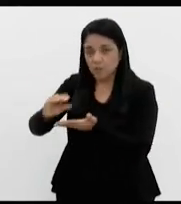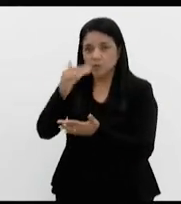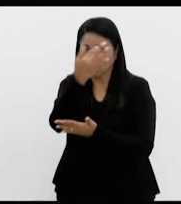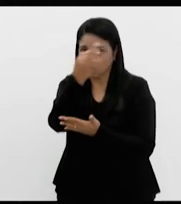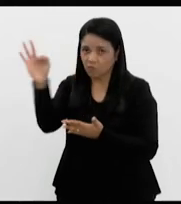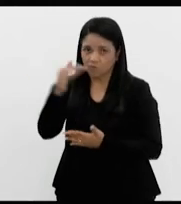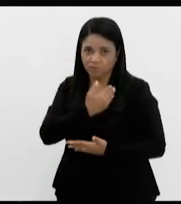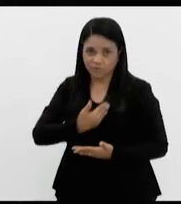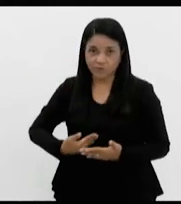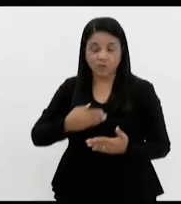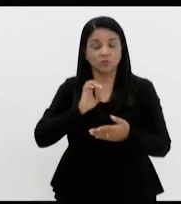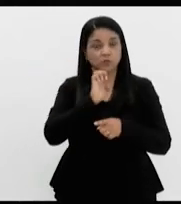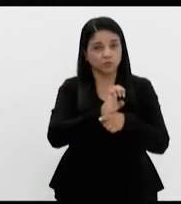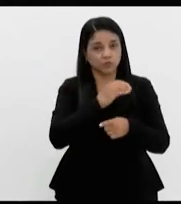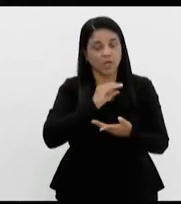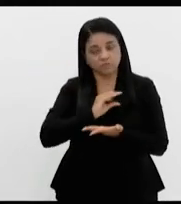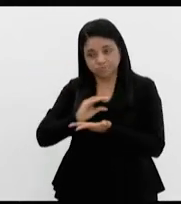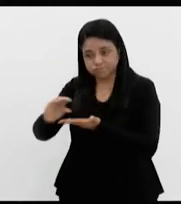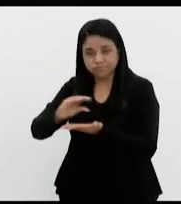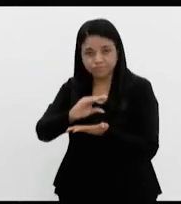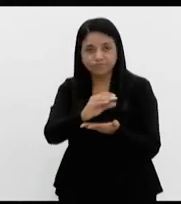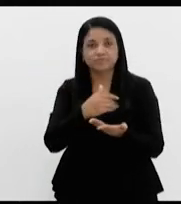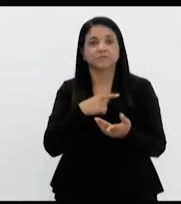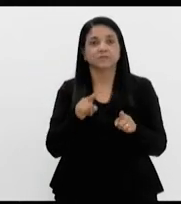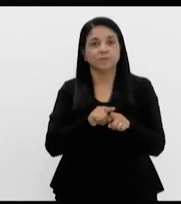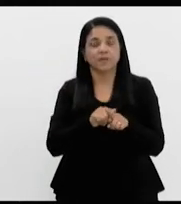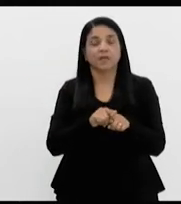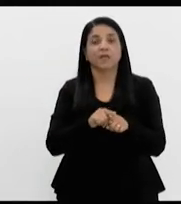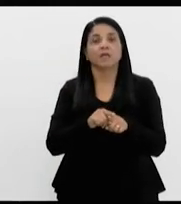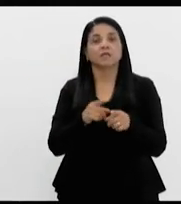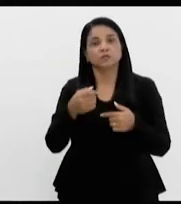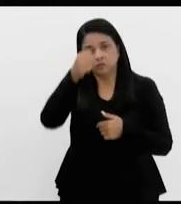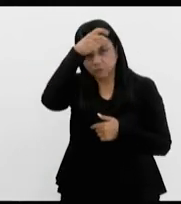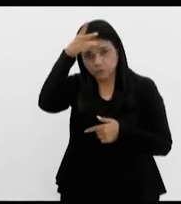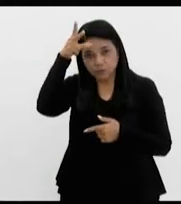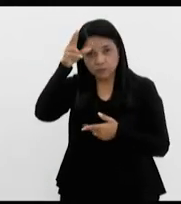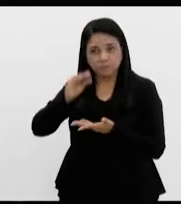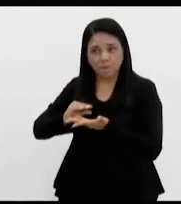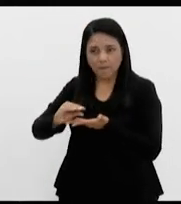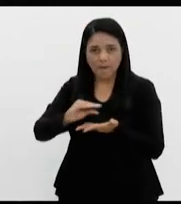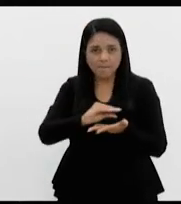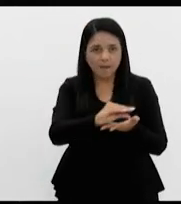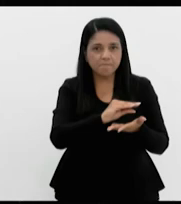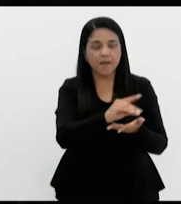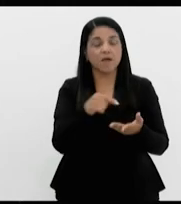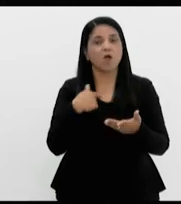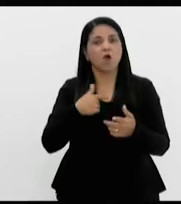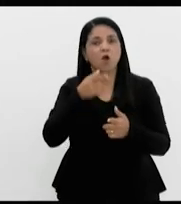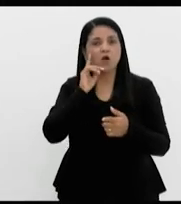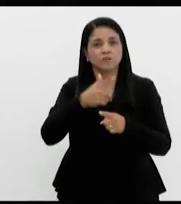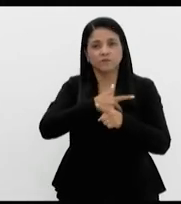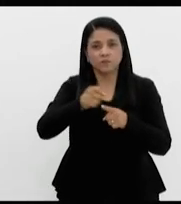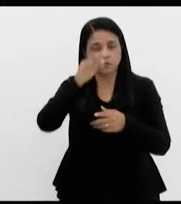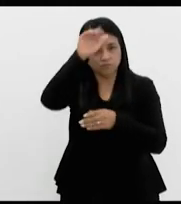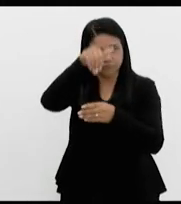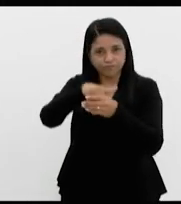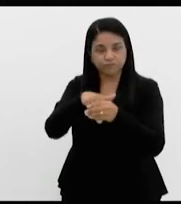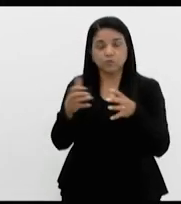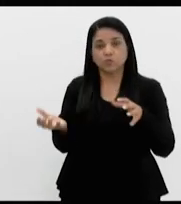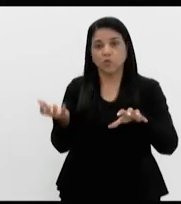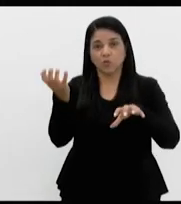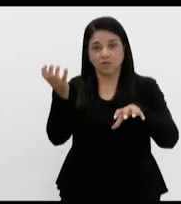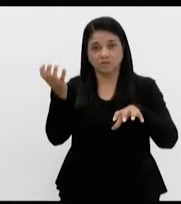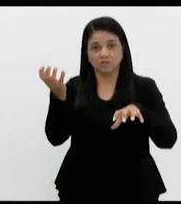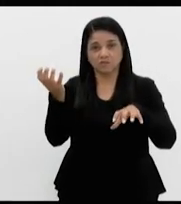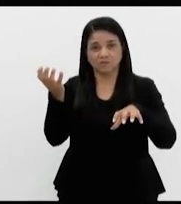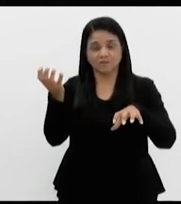do governo do estado, da municipalidade. E ontem a gente obteve uma enorme vitória com a votação no Congresso Nacional